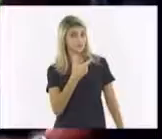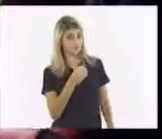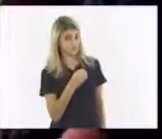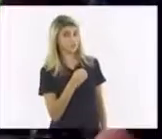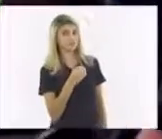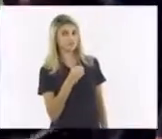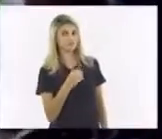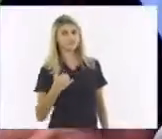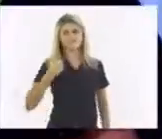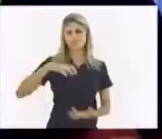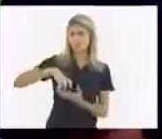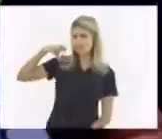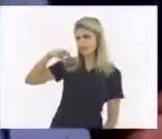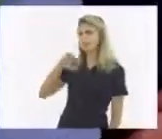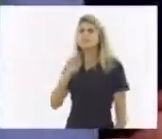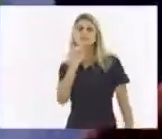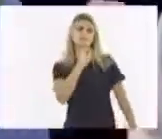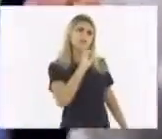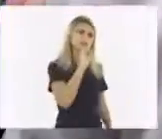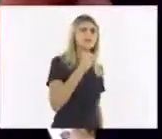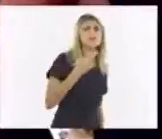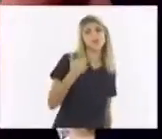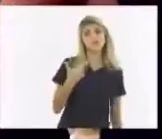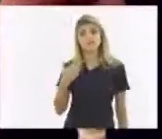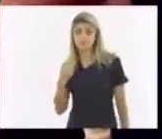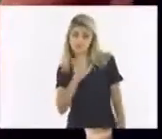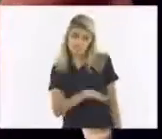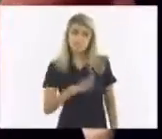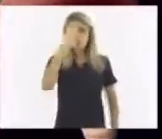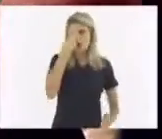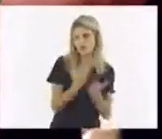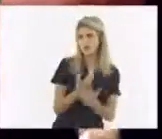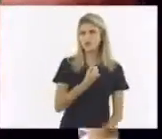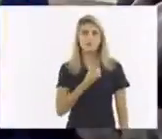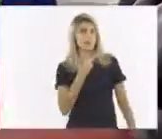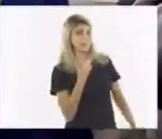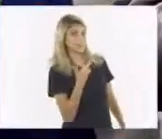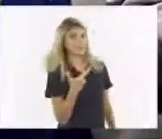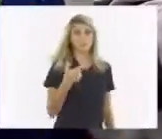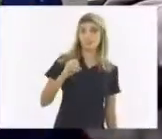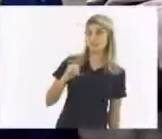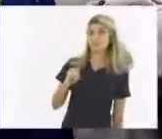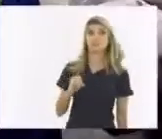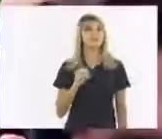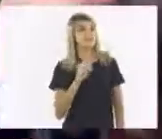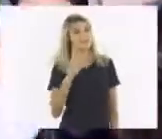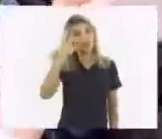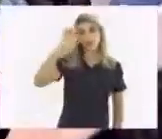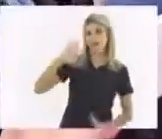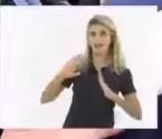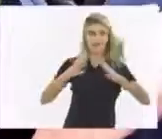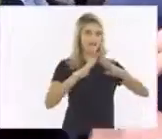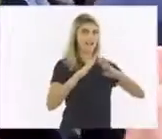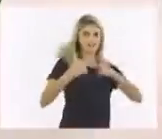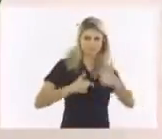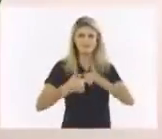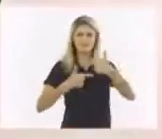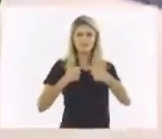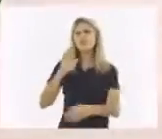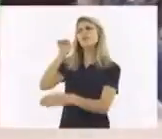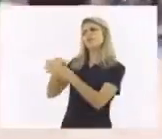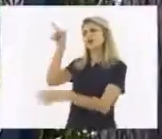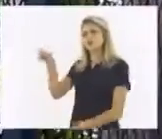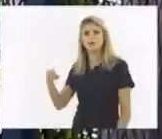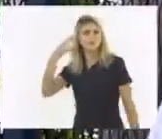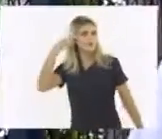o idoso é 20, a criança é 20, a dona de casa e o trabalhador,